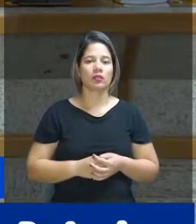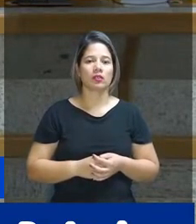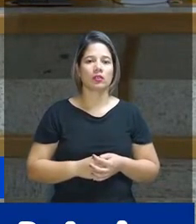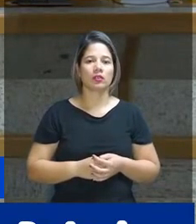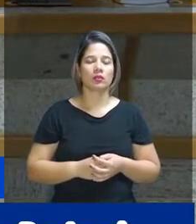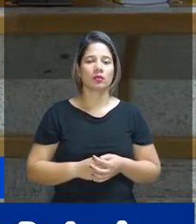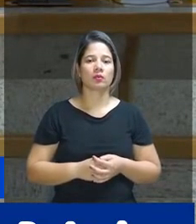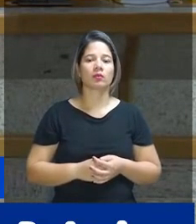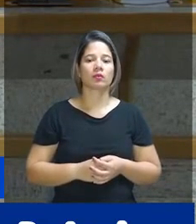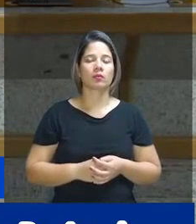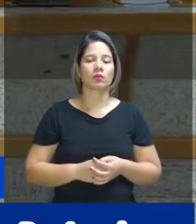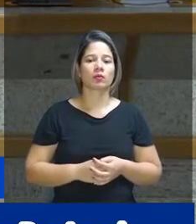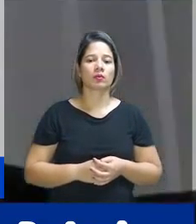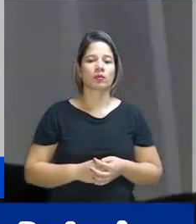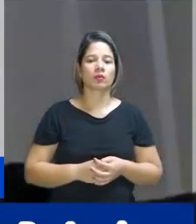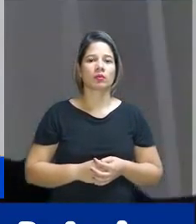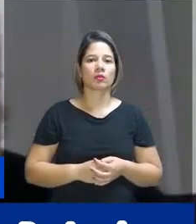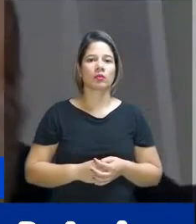Senhor presidente,